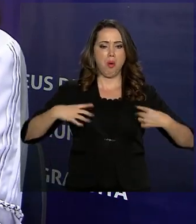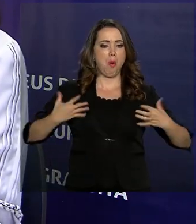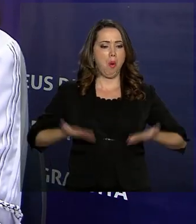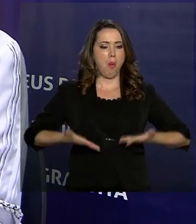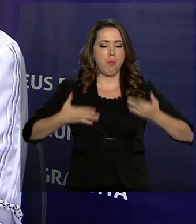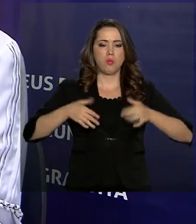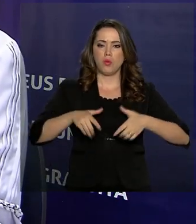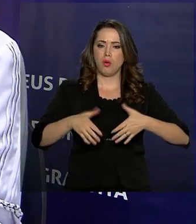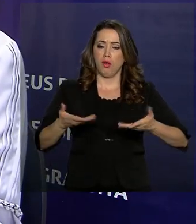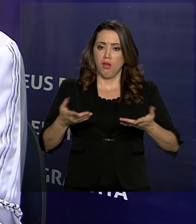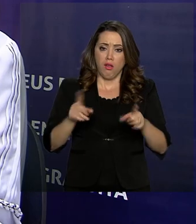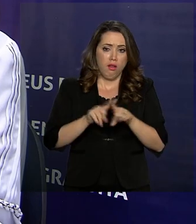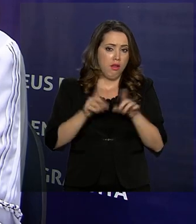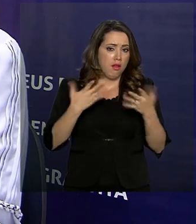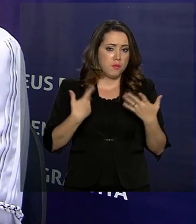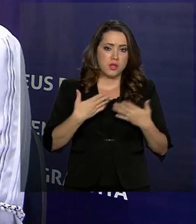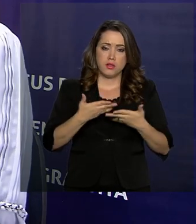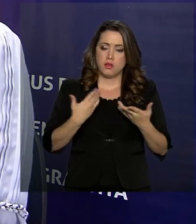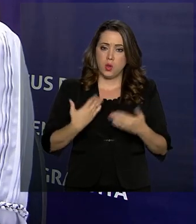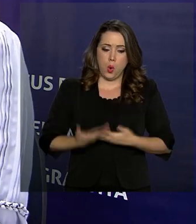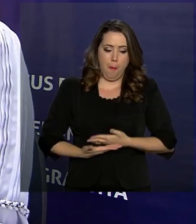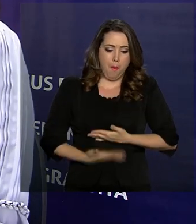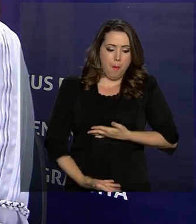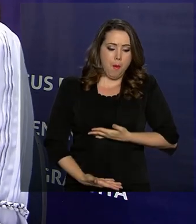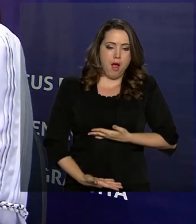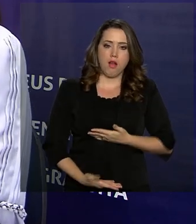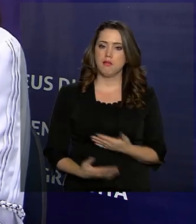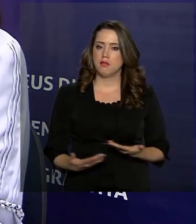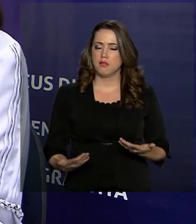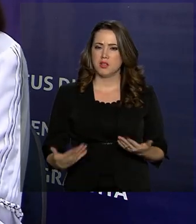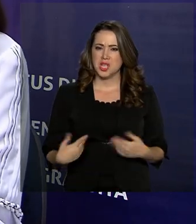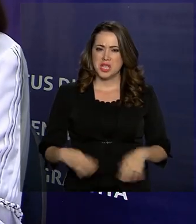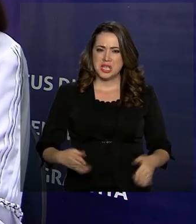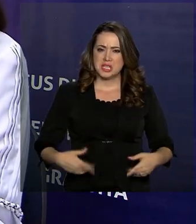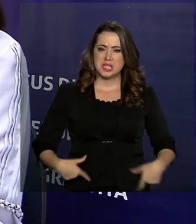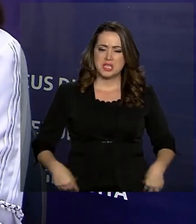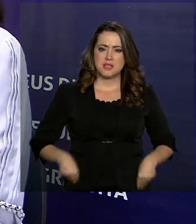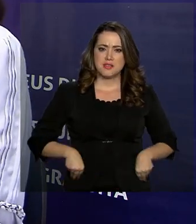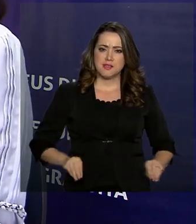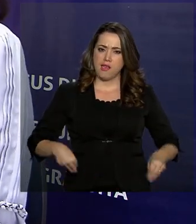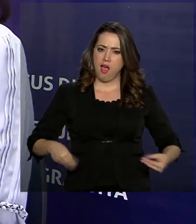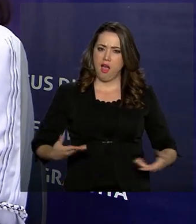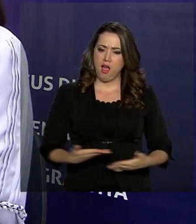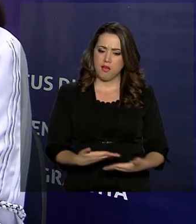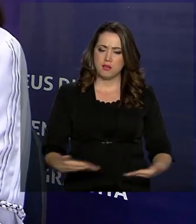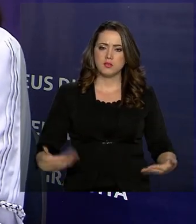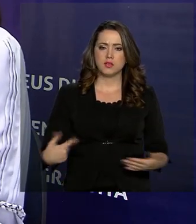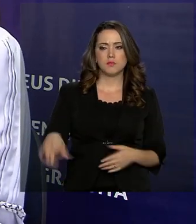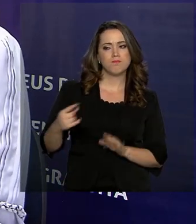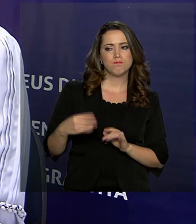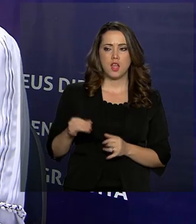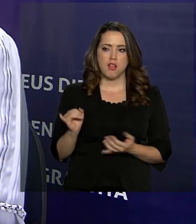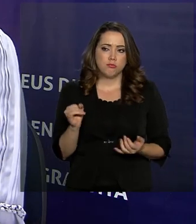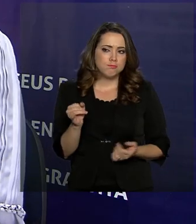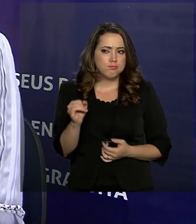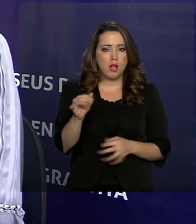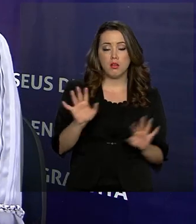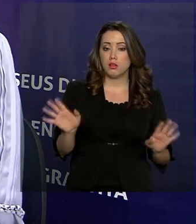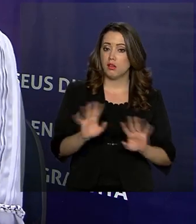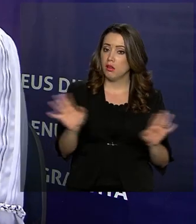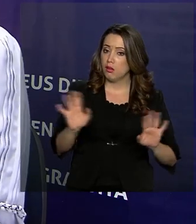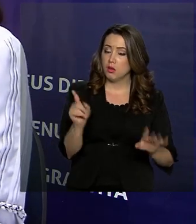top, ela estava de cropped, ela estava de sainha, ela estava parecendo, ela se ensinou. Não